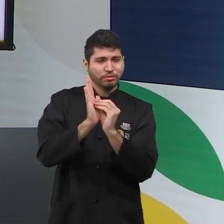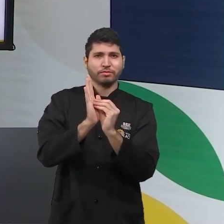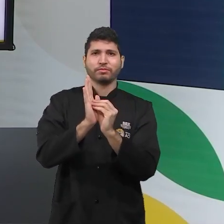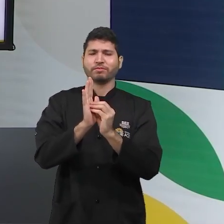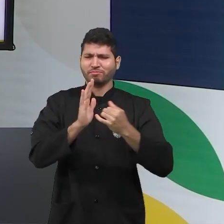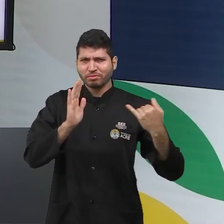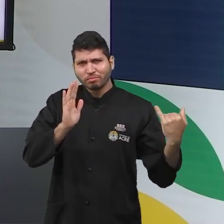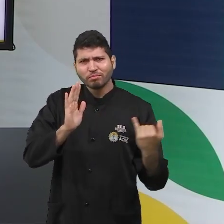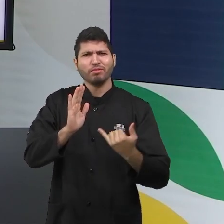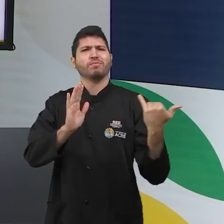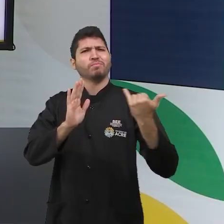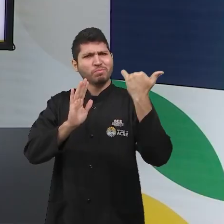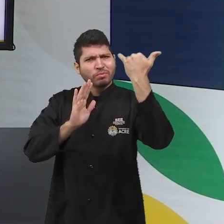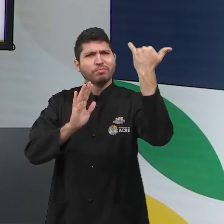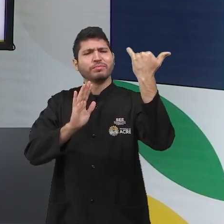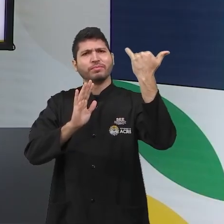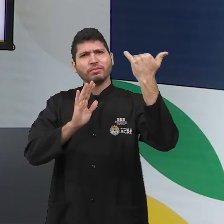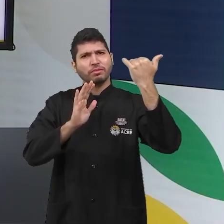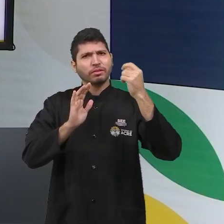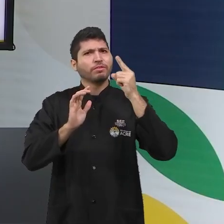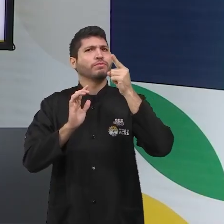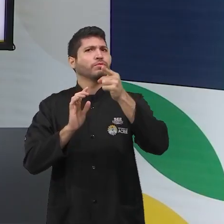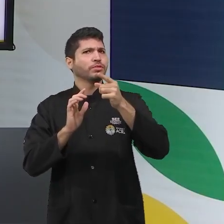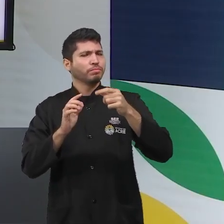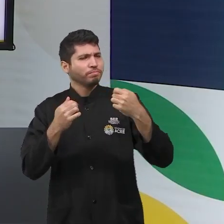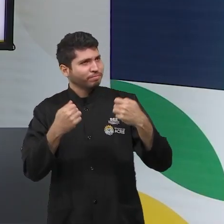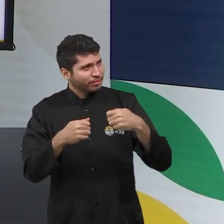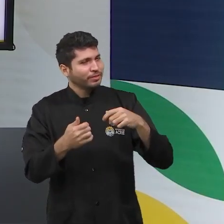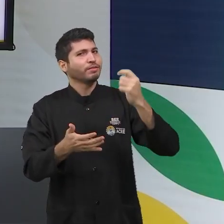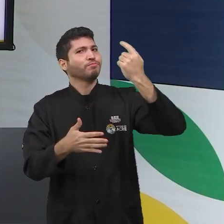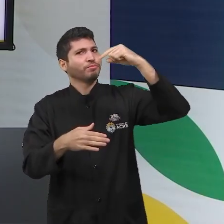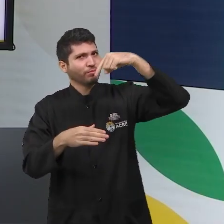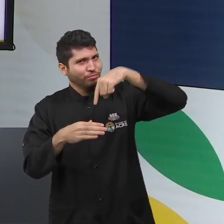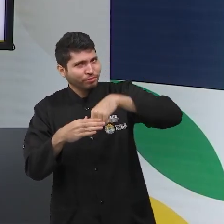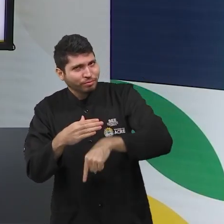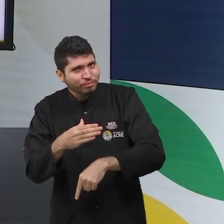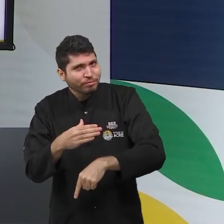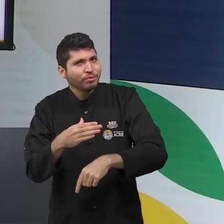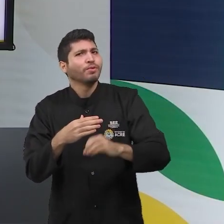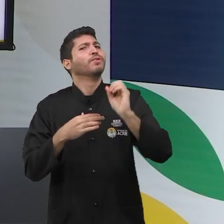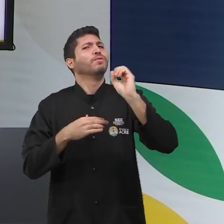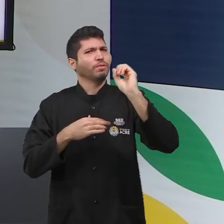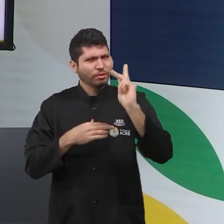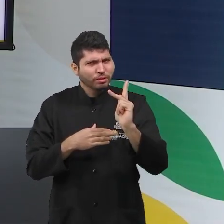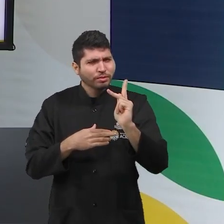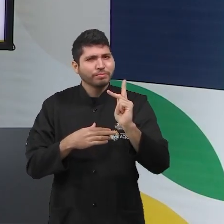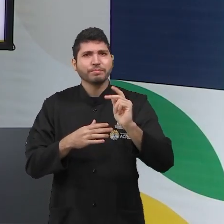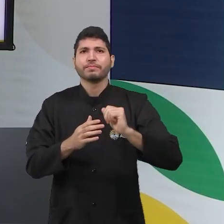tão importantes e que você deve se aprofundar sobre eles, tá bom?